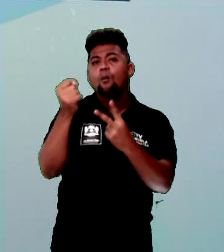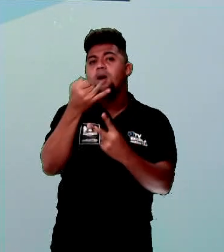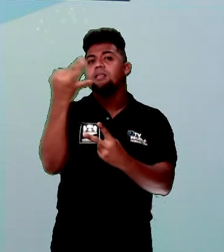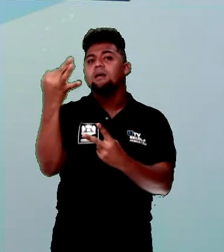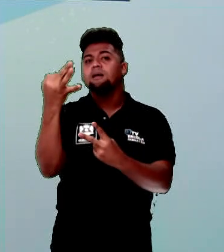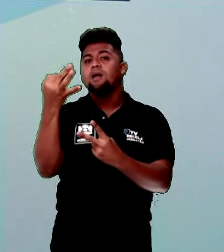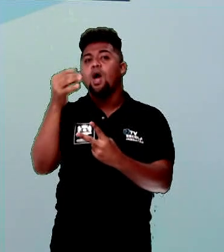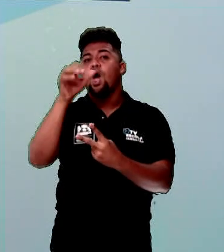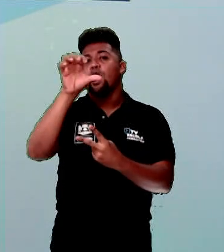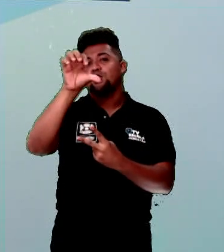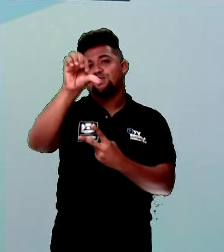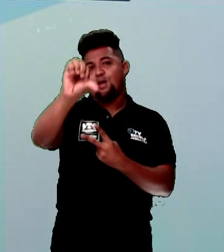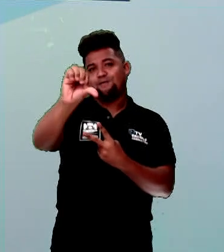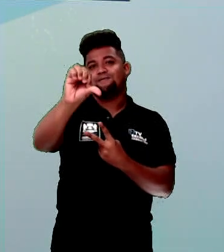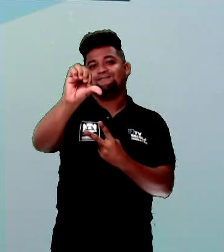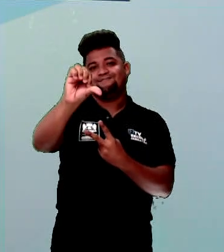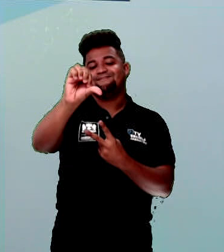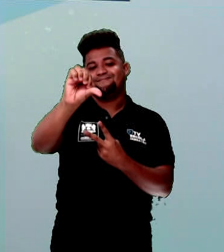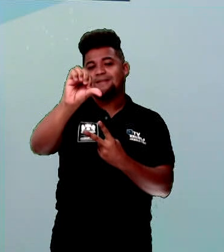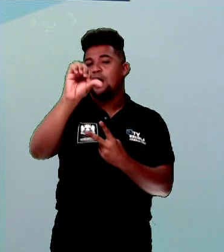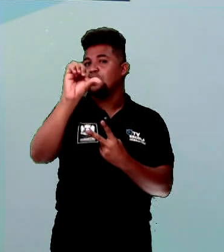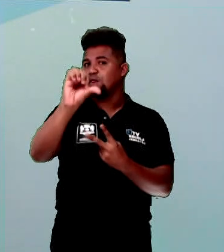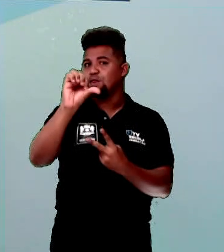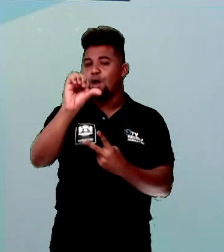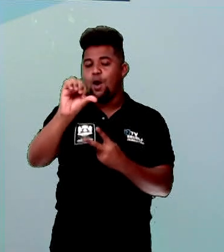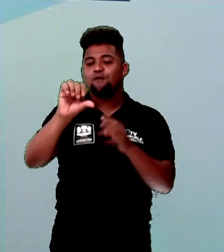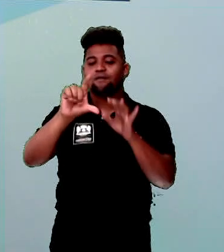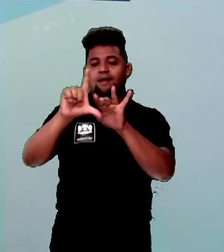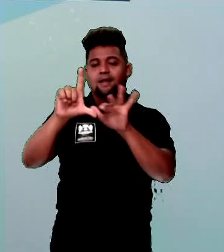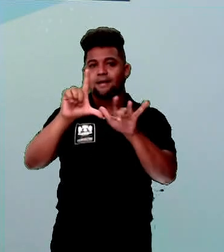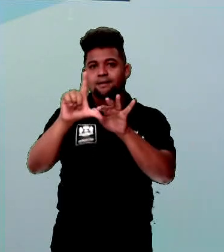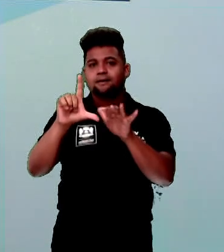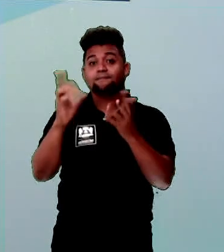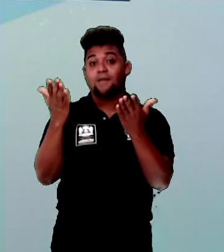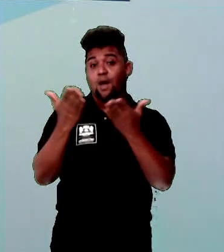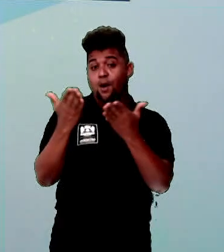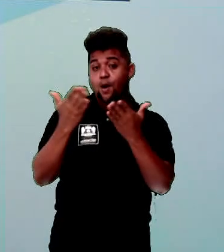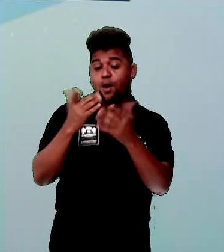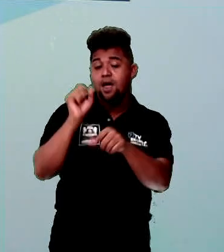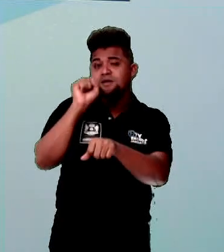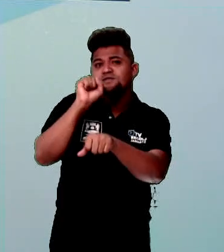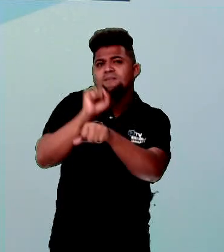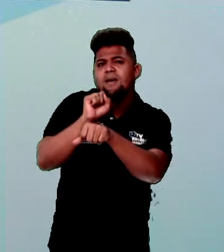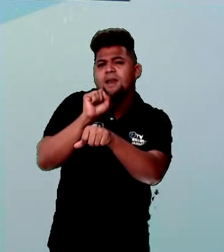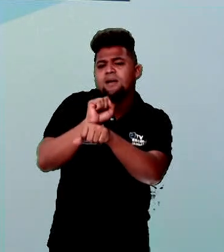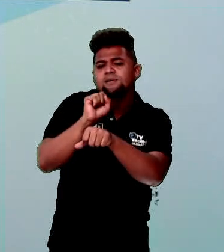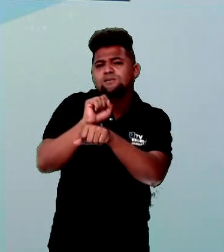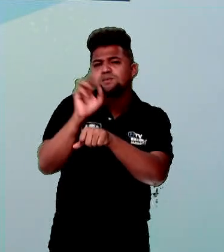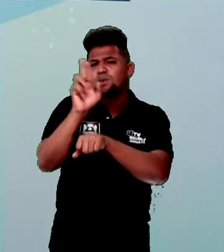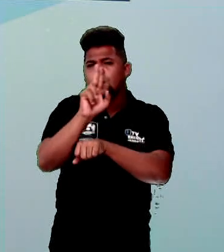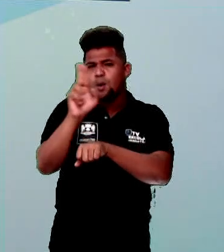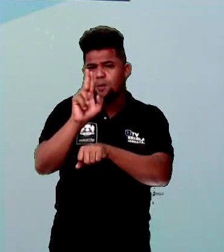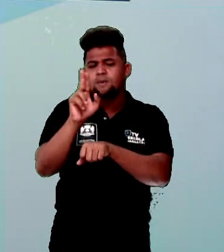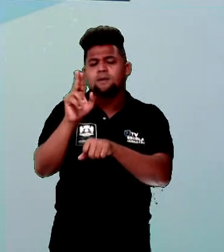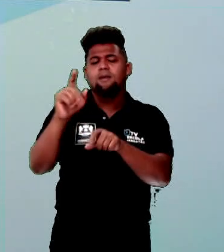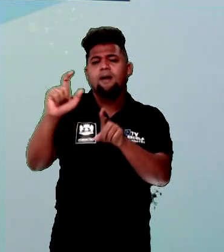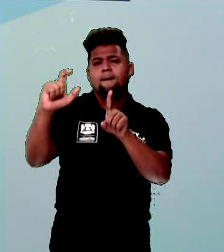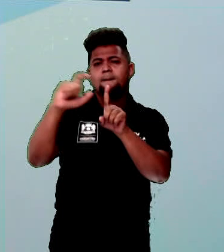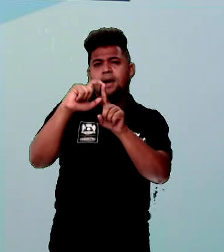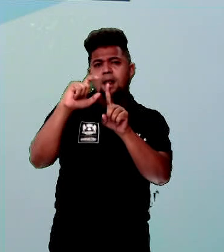nove. A próxima palavra é a palavra esperando. Vamos ver quais são as letras dessa